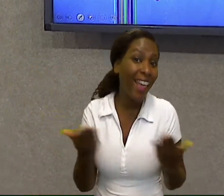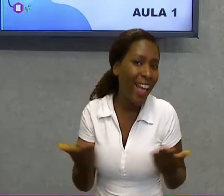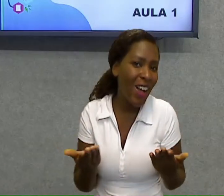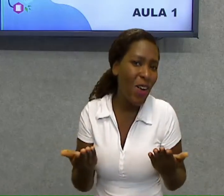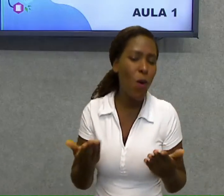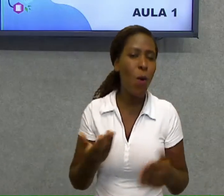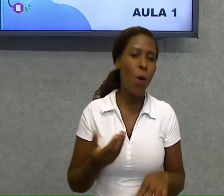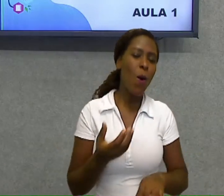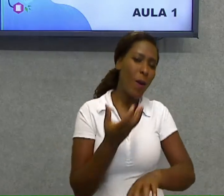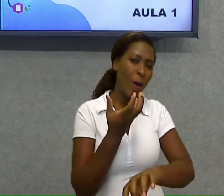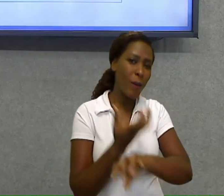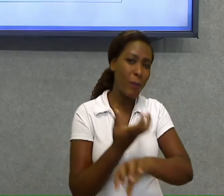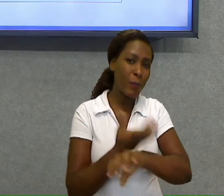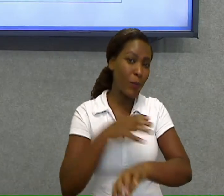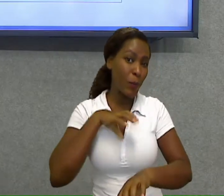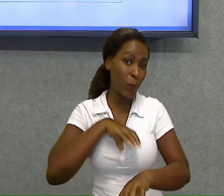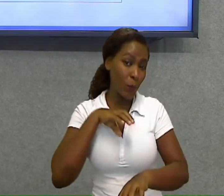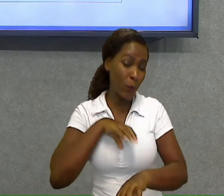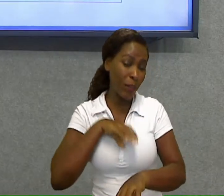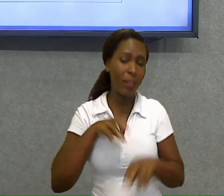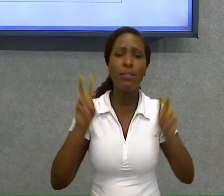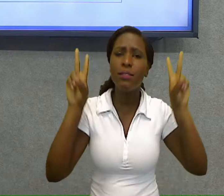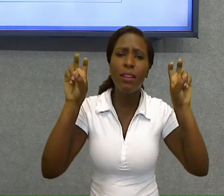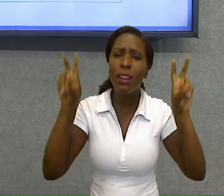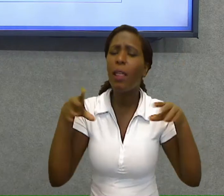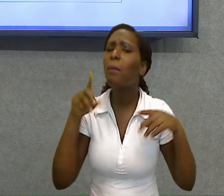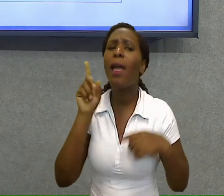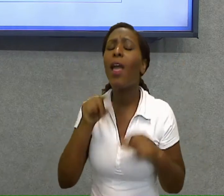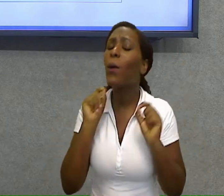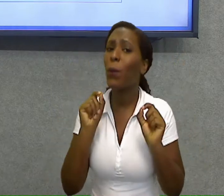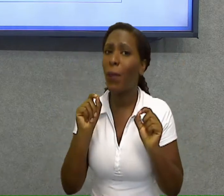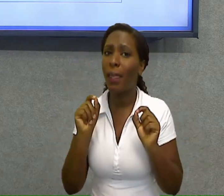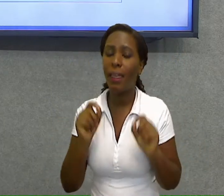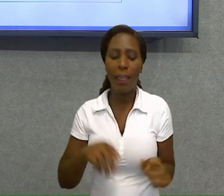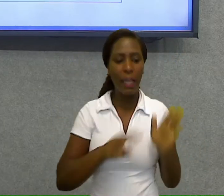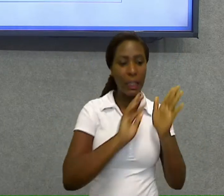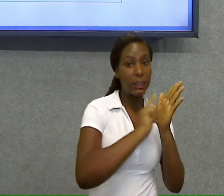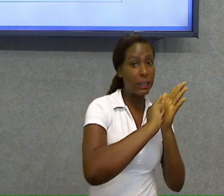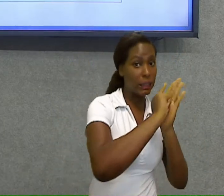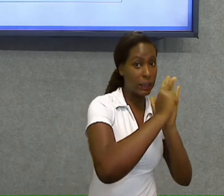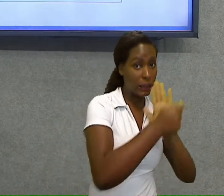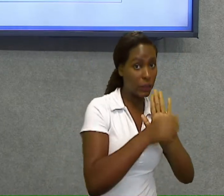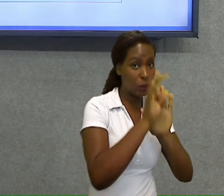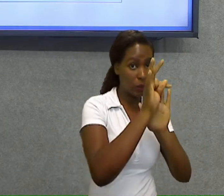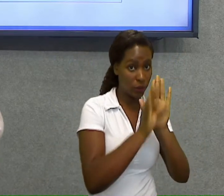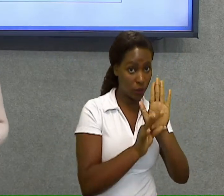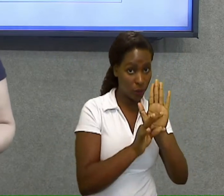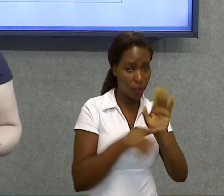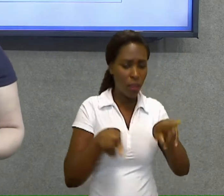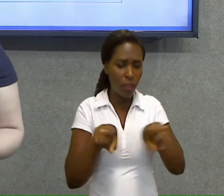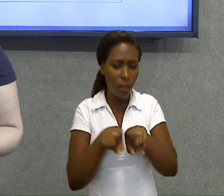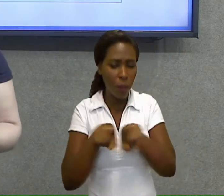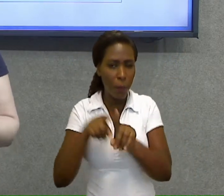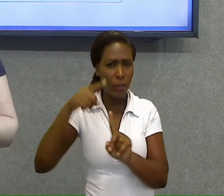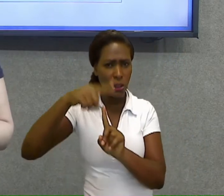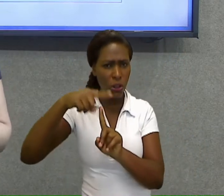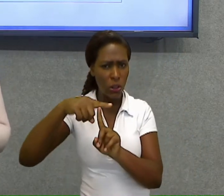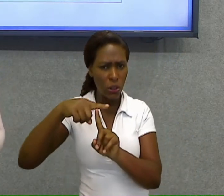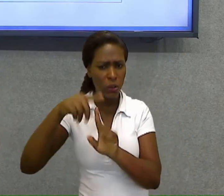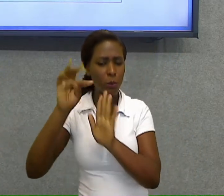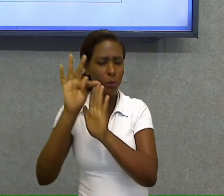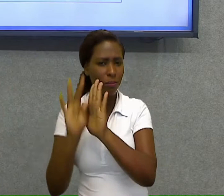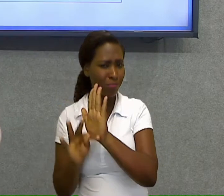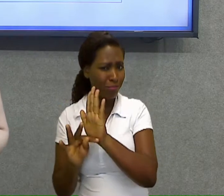nossa aula de hoje será sobre tipos textuais e gêneros. Apesar de parecer